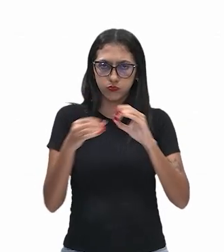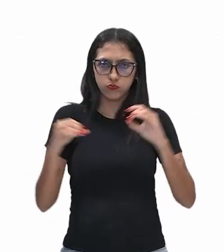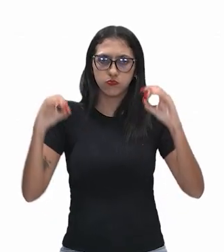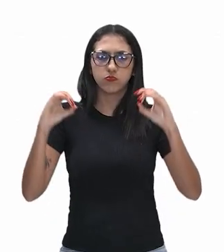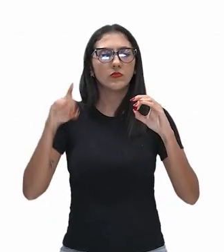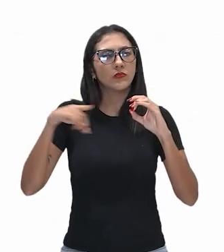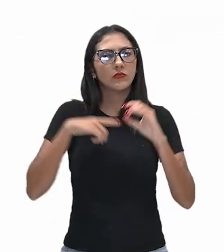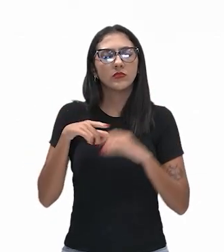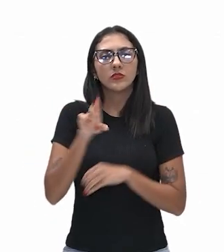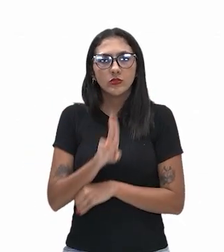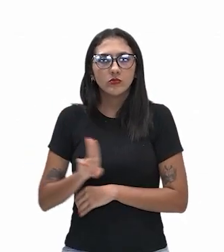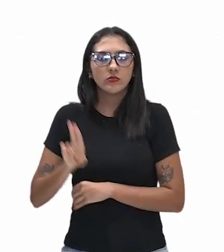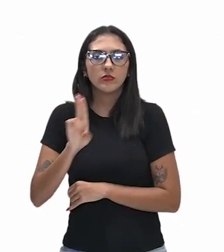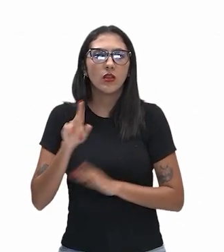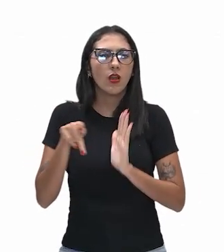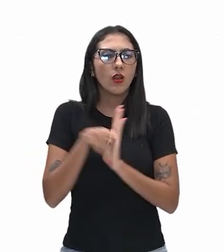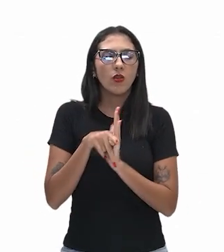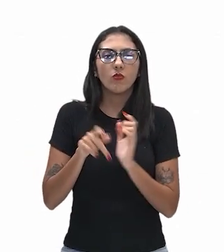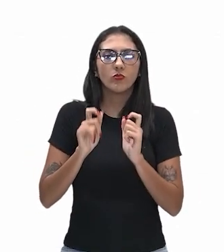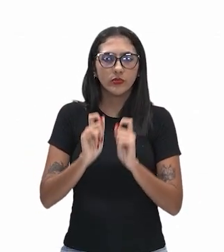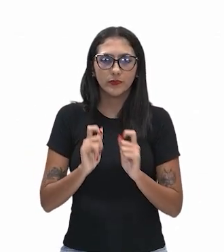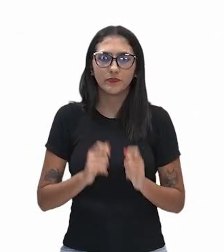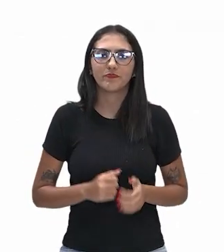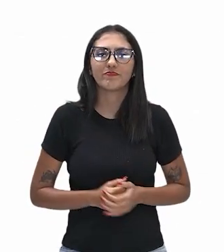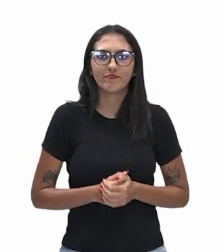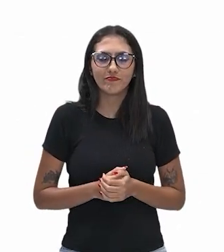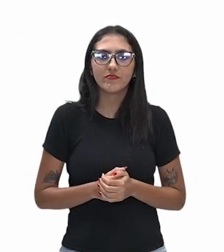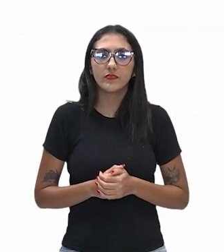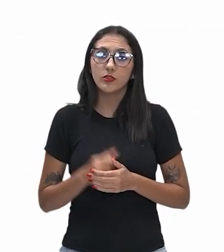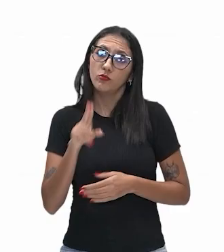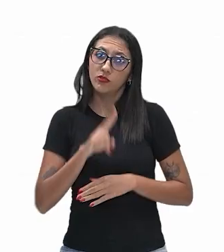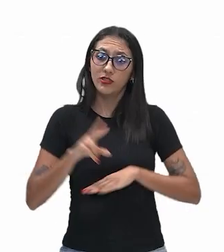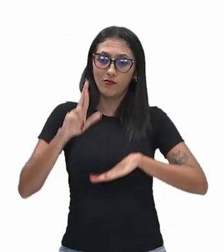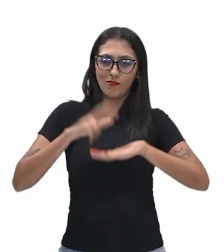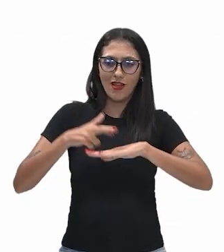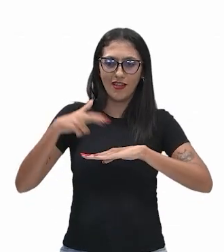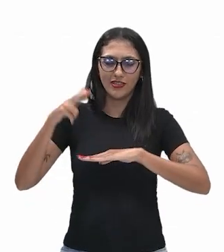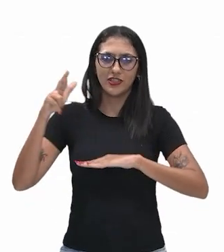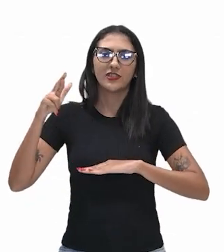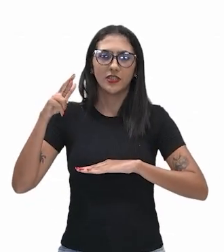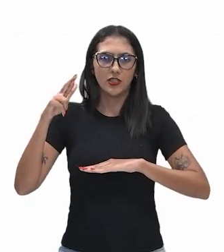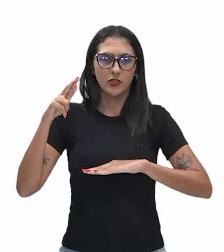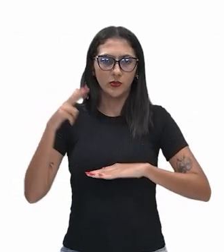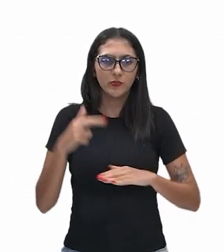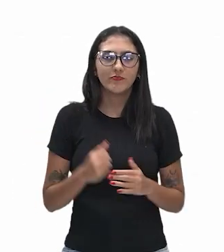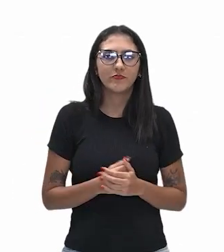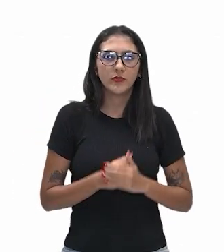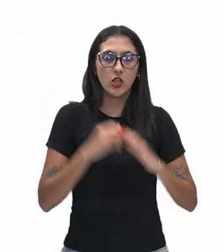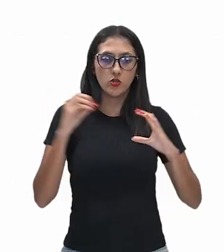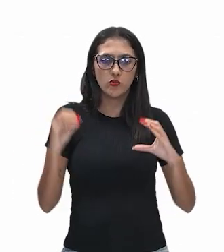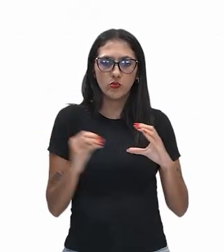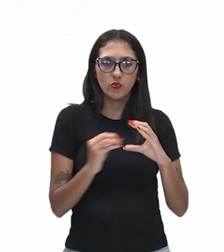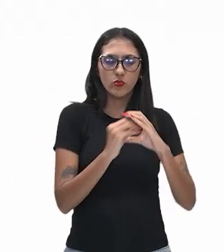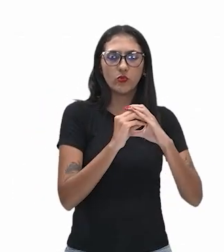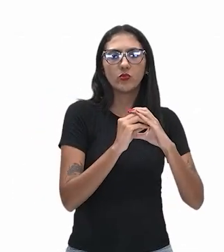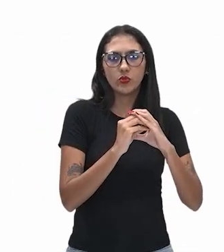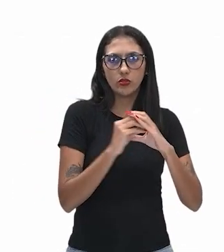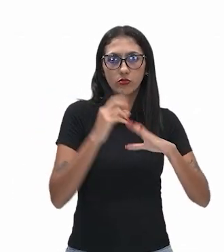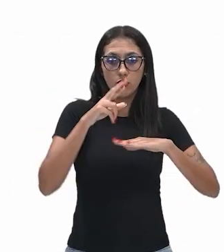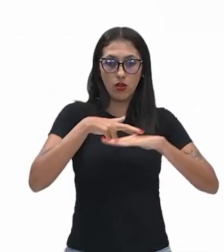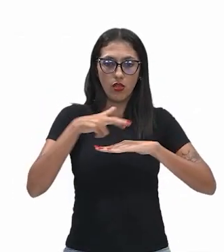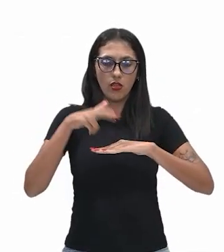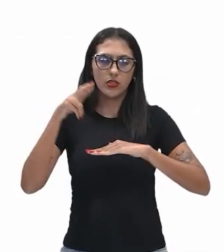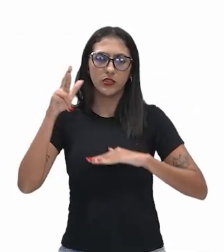vai utilizar aí a radiação, tá? Que vem dos núcleos, ou a radiação